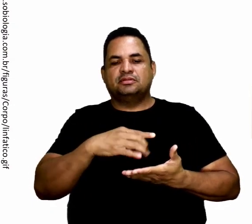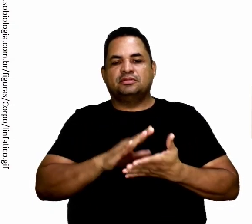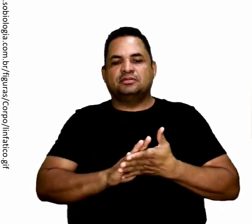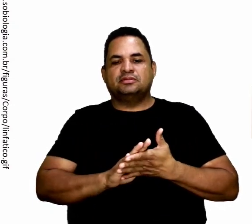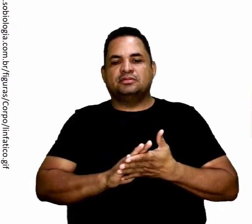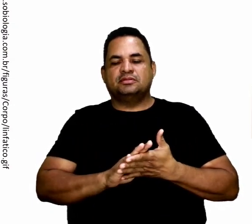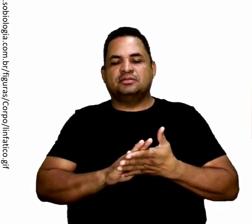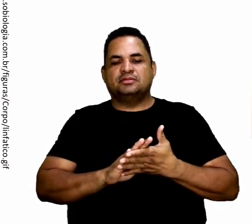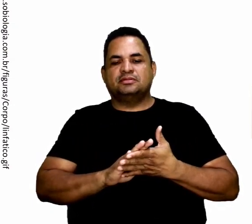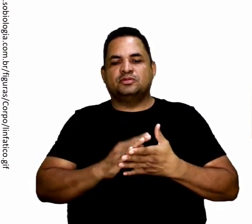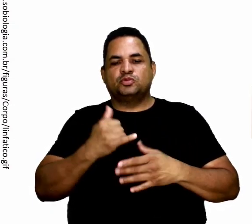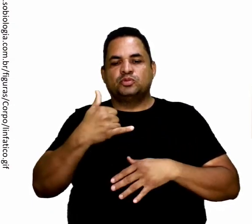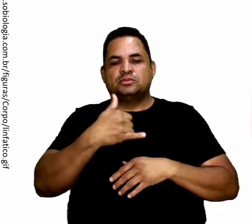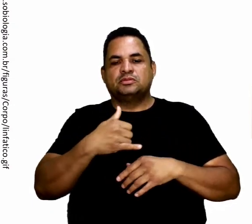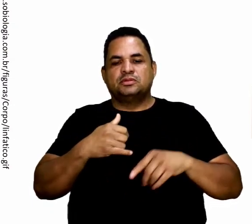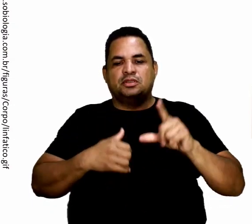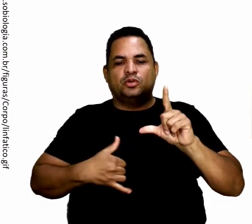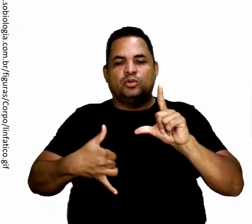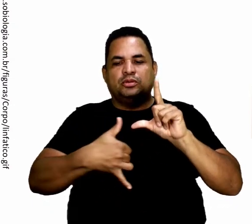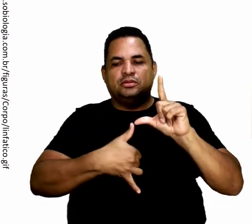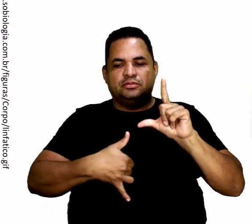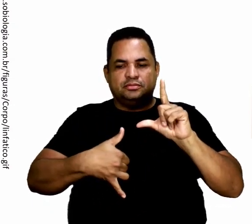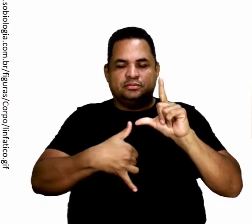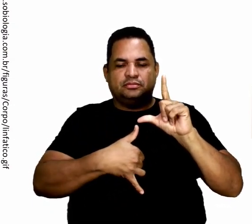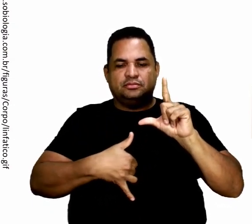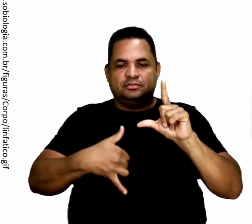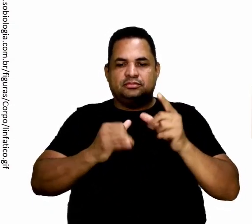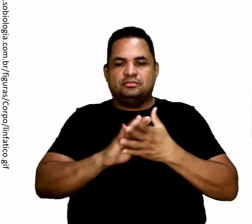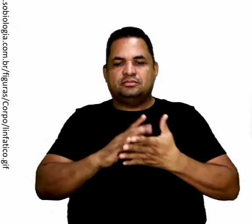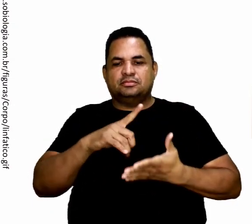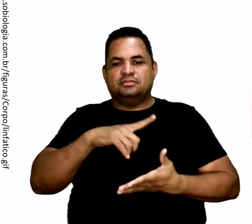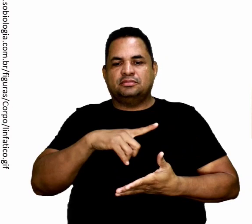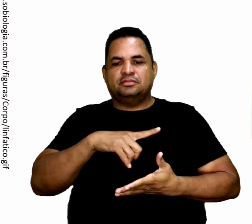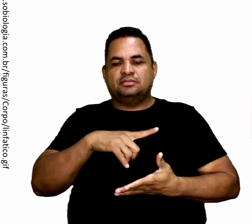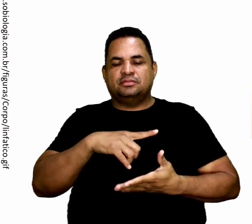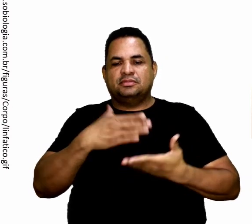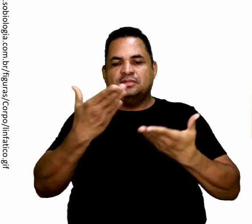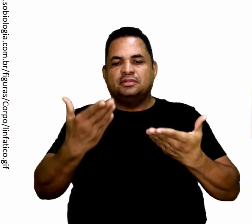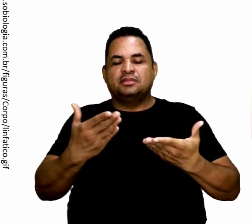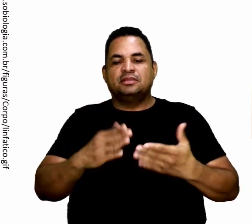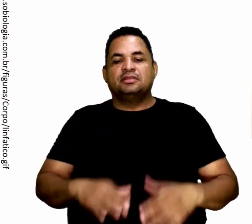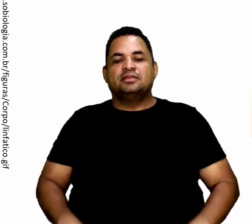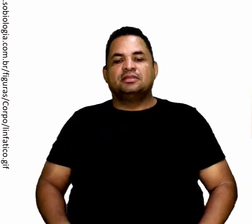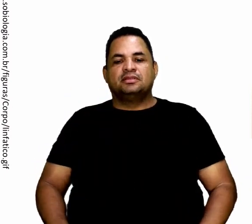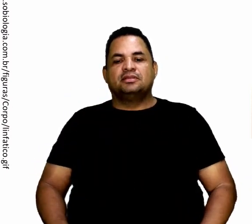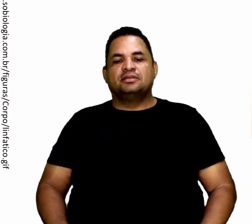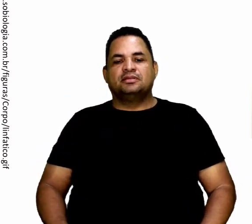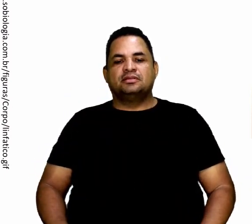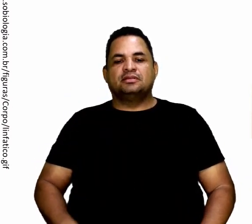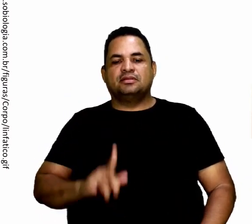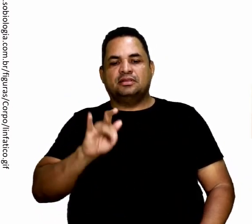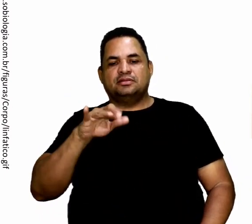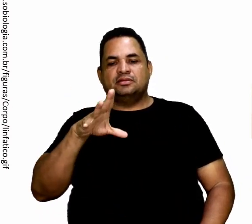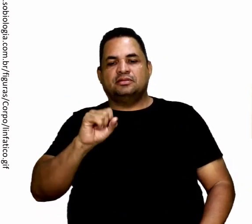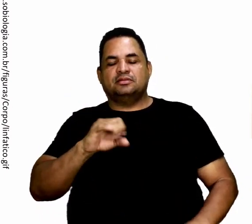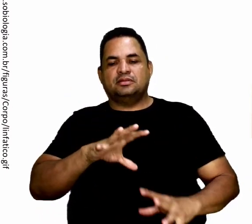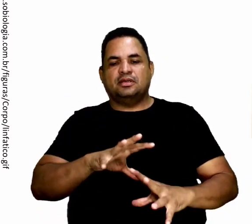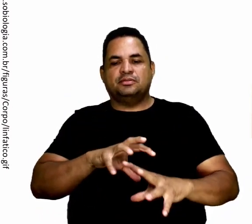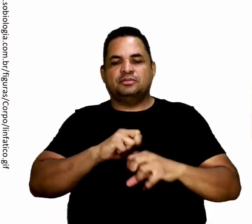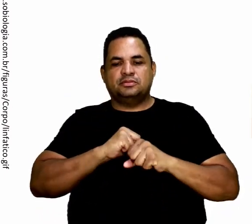nossos lipídios, né? São a parte constituinte deles. E os gliceróis absorvidos